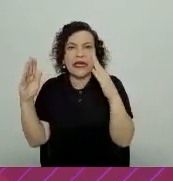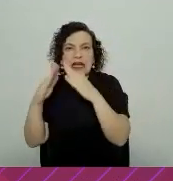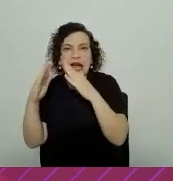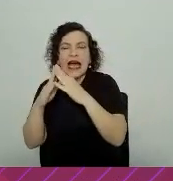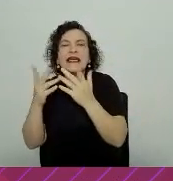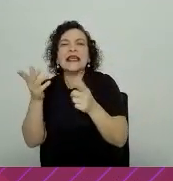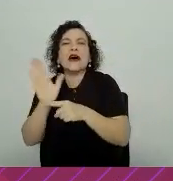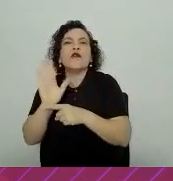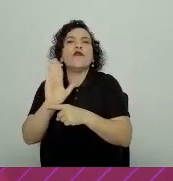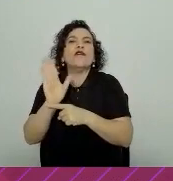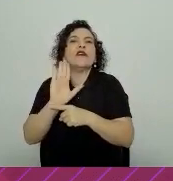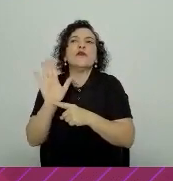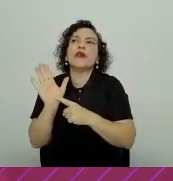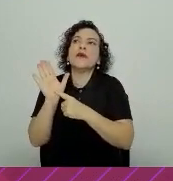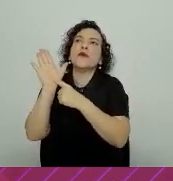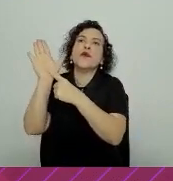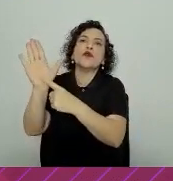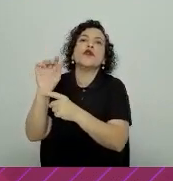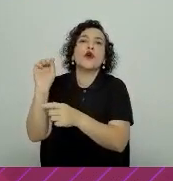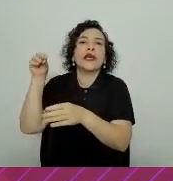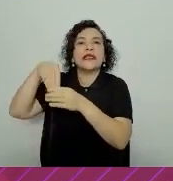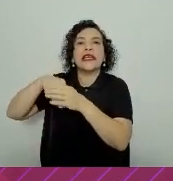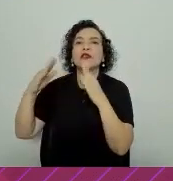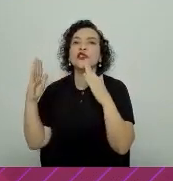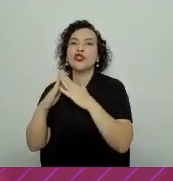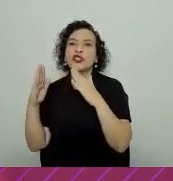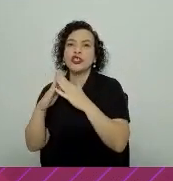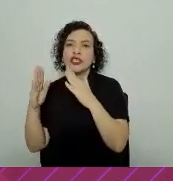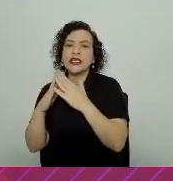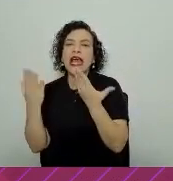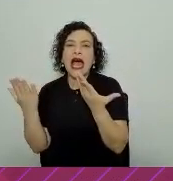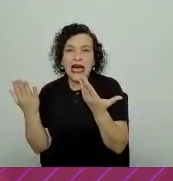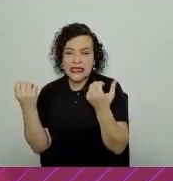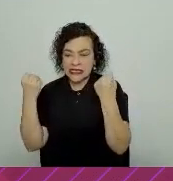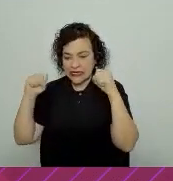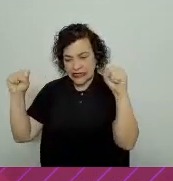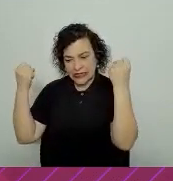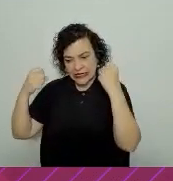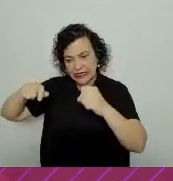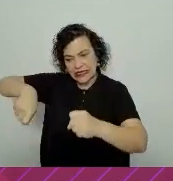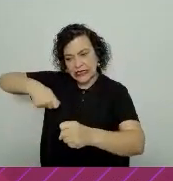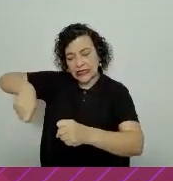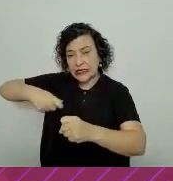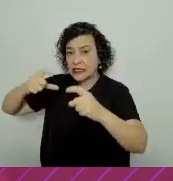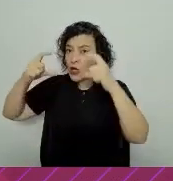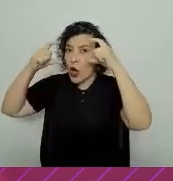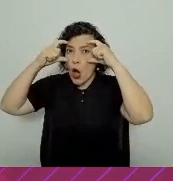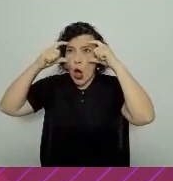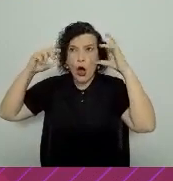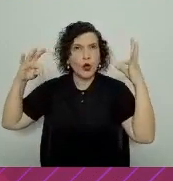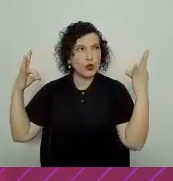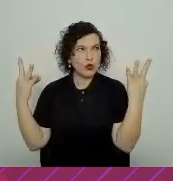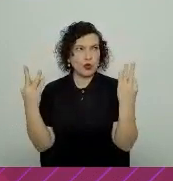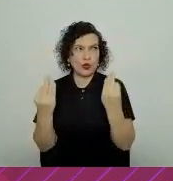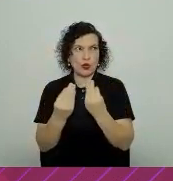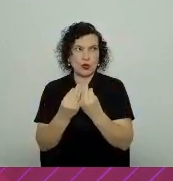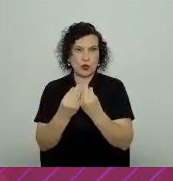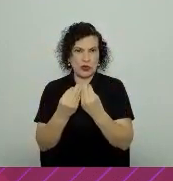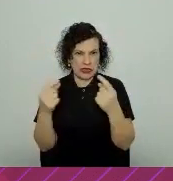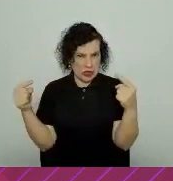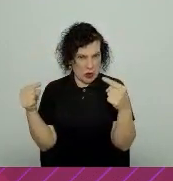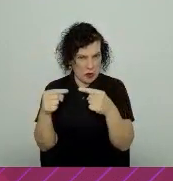as pessoas dentro de casa fazendo exercício cozinhando sei lá todo mundo com óculos será que é isso que a gente que vai ser o nosso futuro